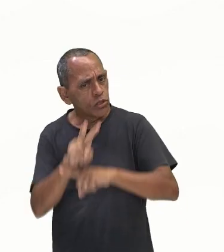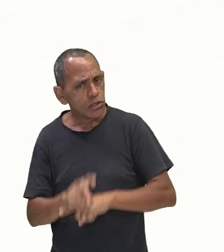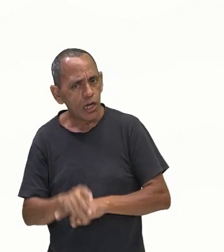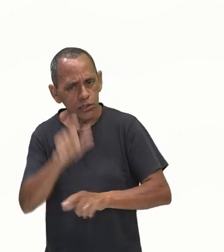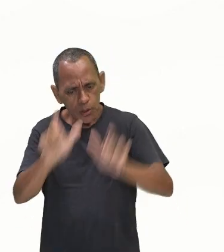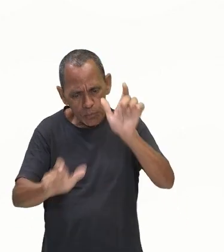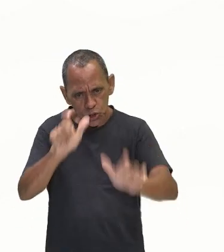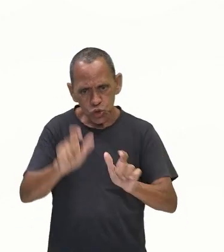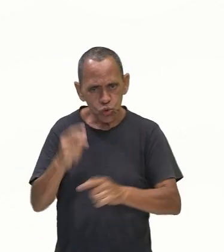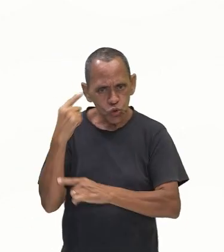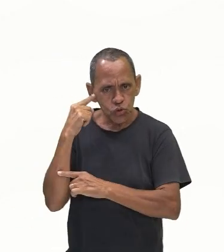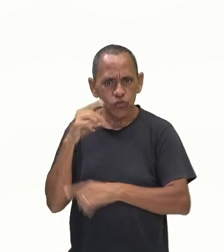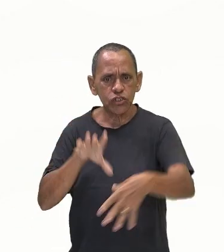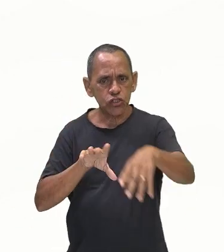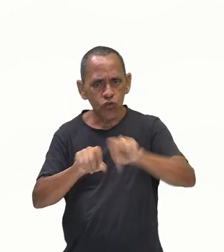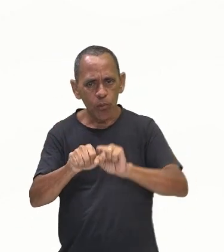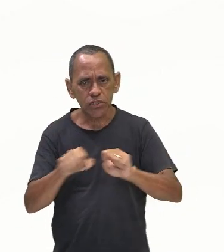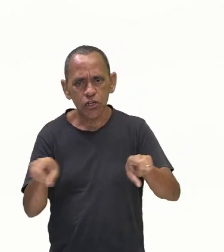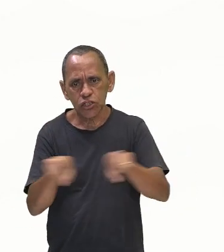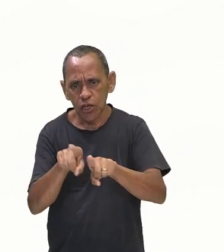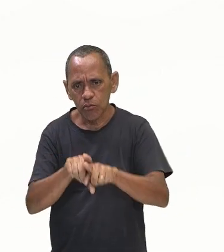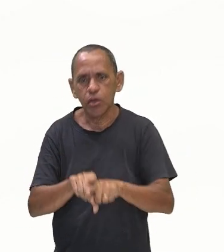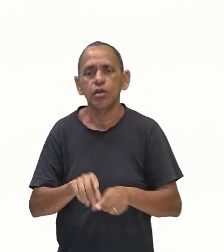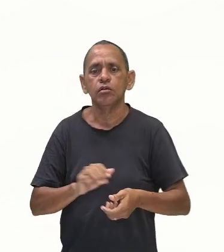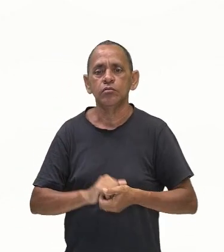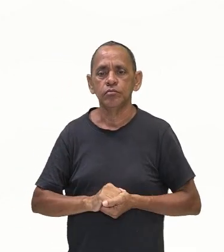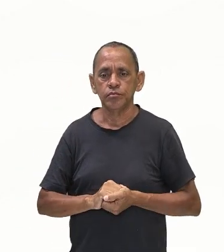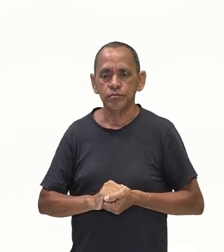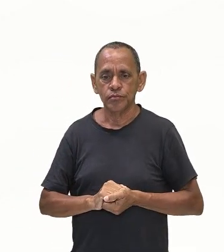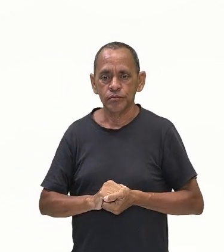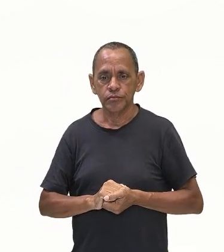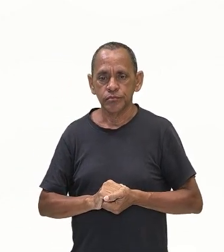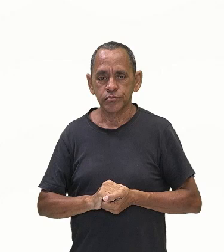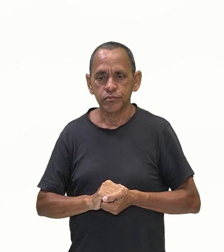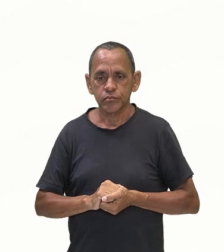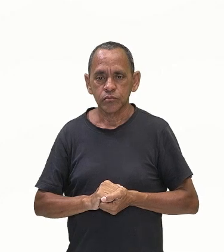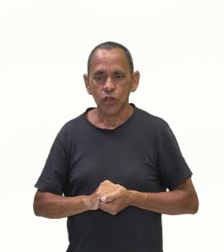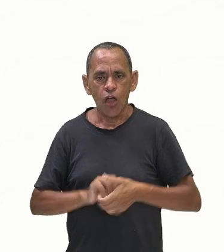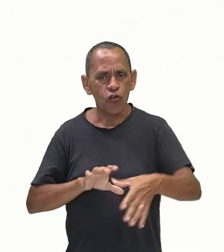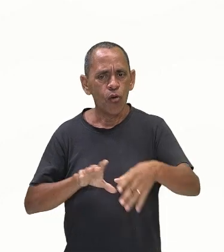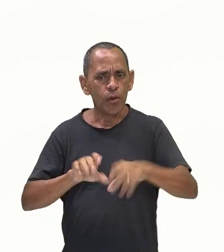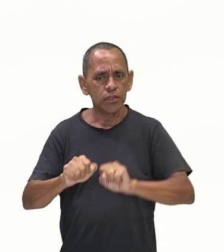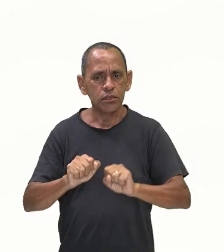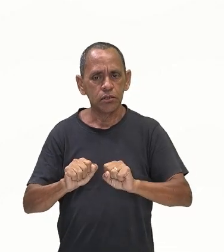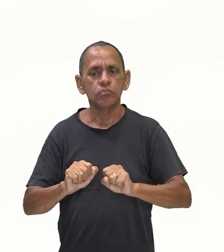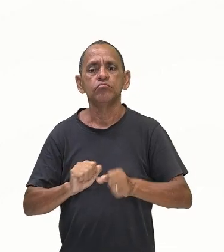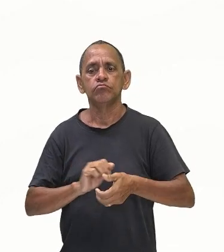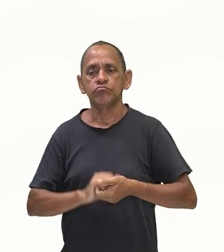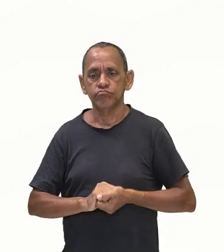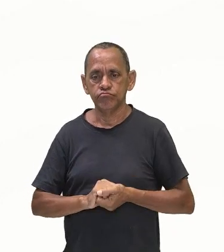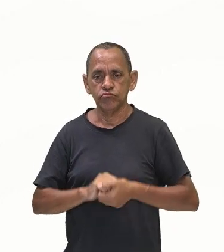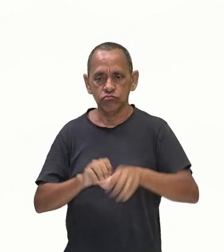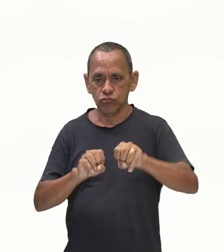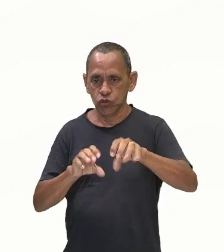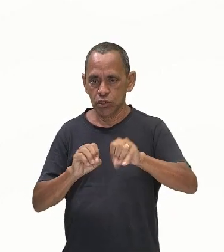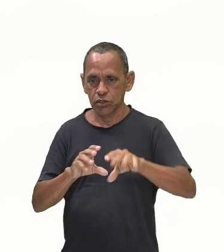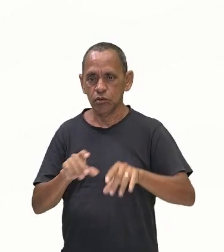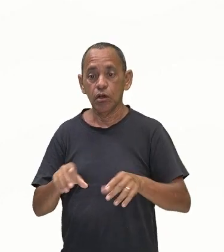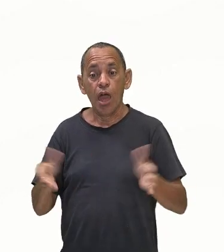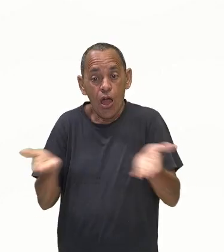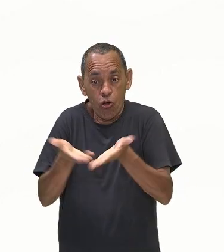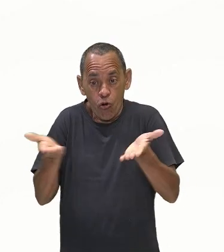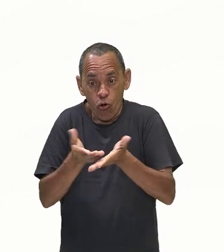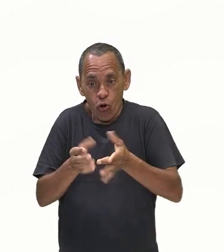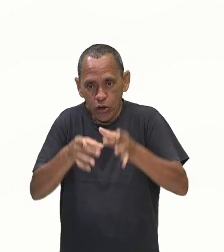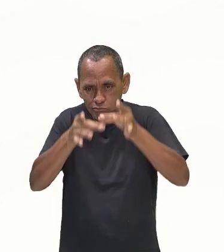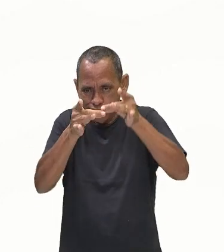relação à formação dos deficientes auditivos, a formação educacional. Agora eu vou o quê, gente? Detalhar essa